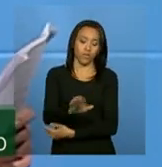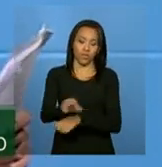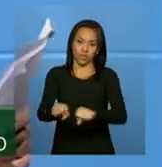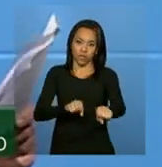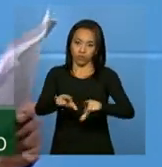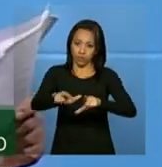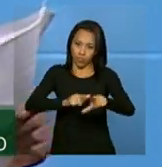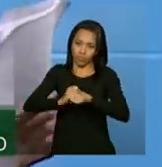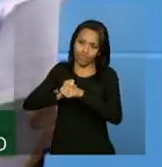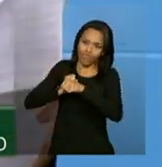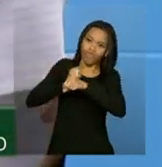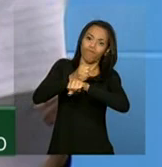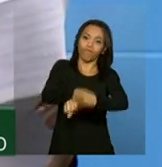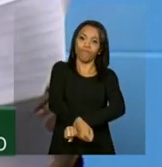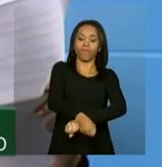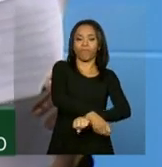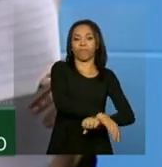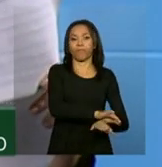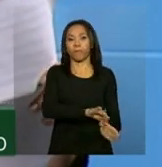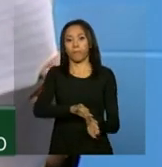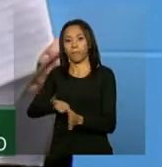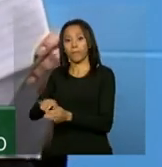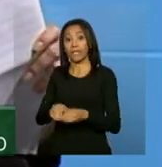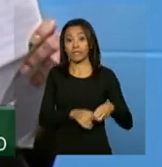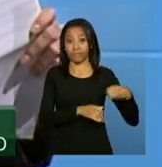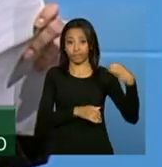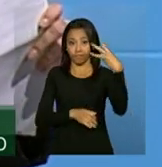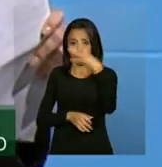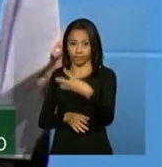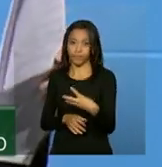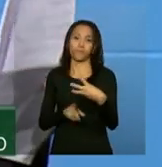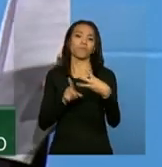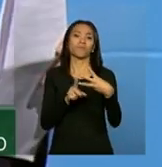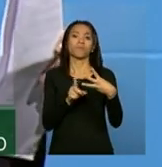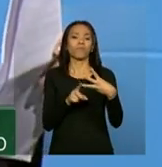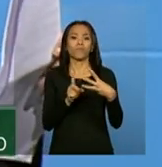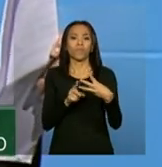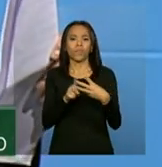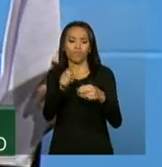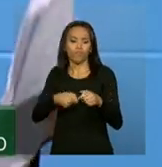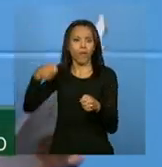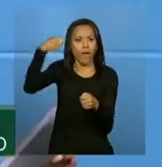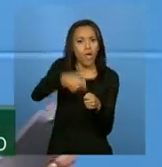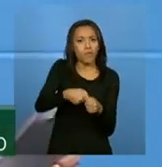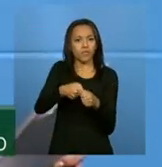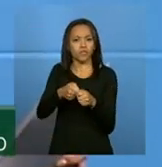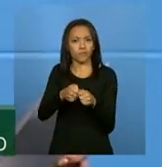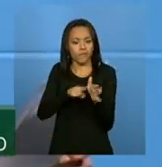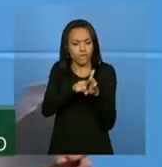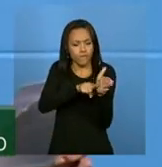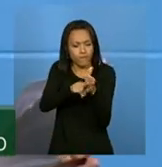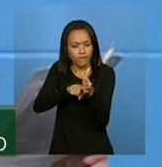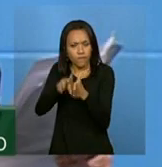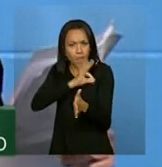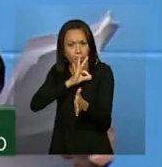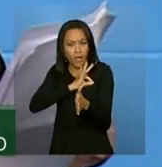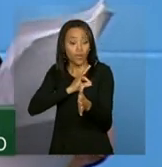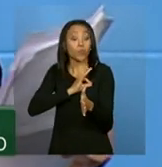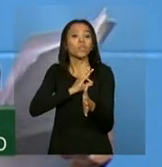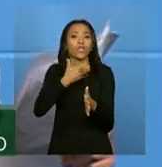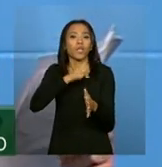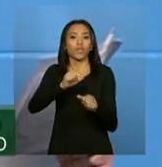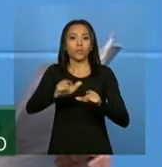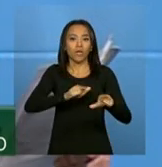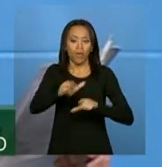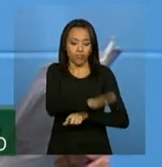trabalho. Terceira questão. As ações de repressão e fiscalização do trabalho infantil. Nesse caso, até podem ser